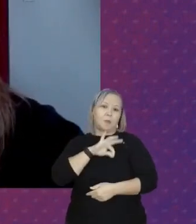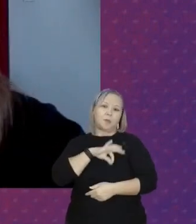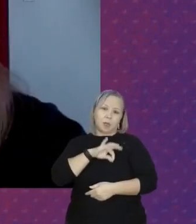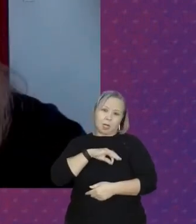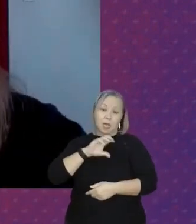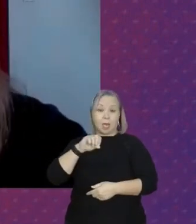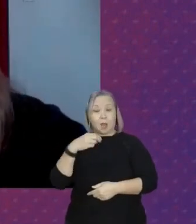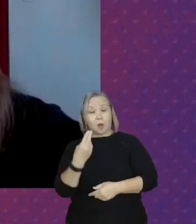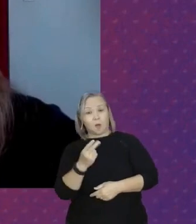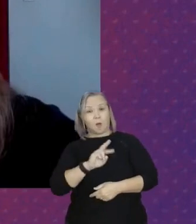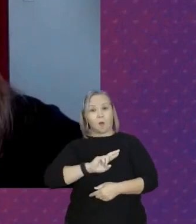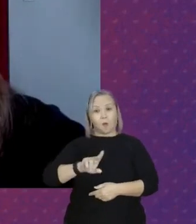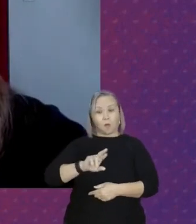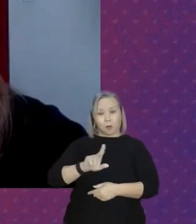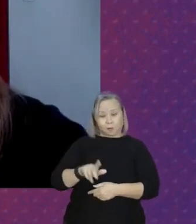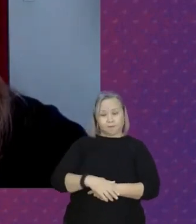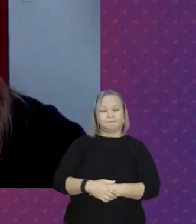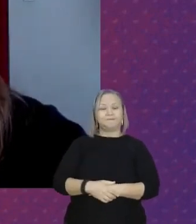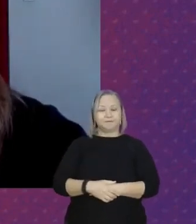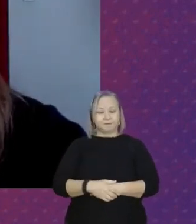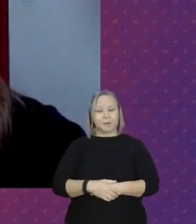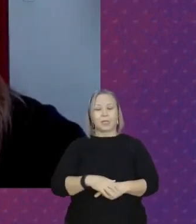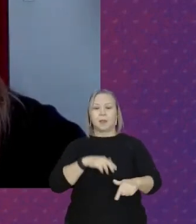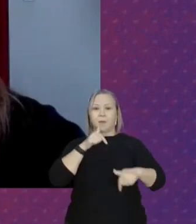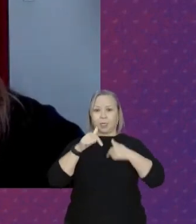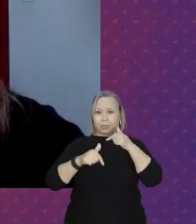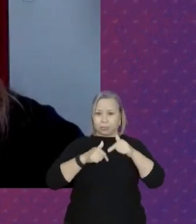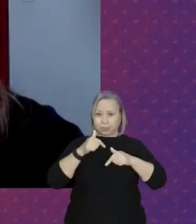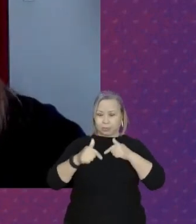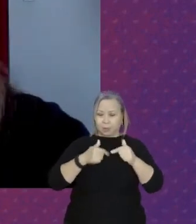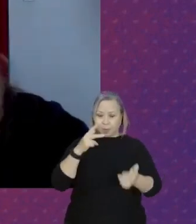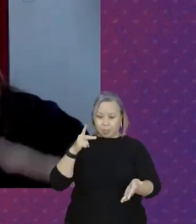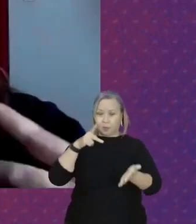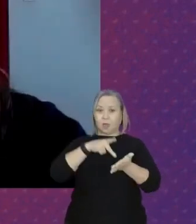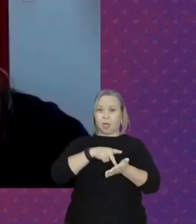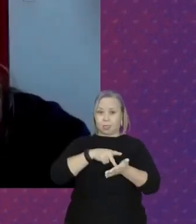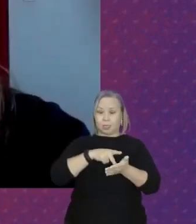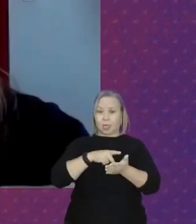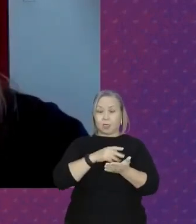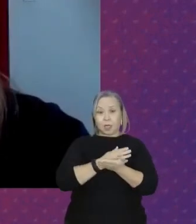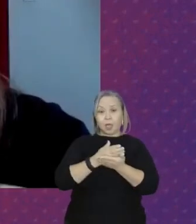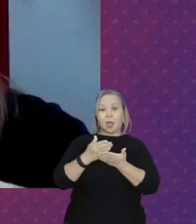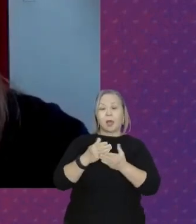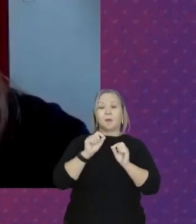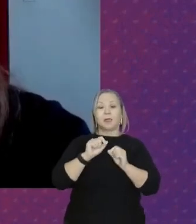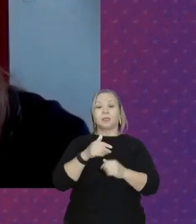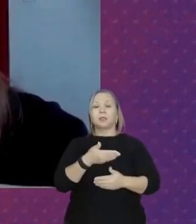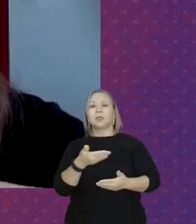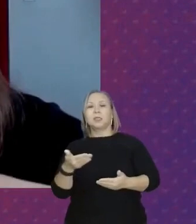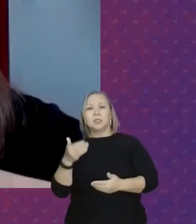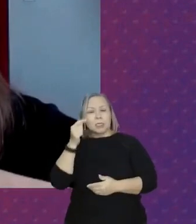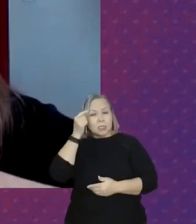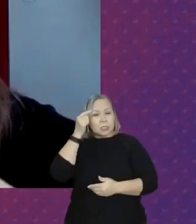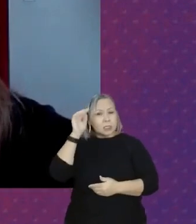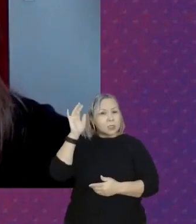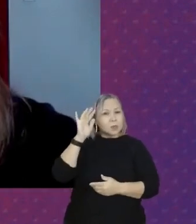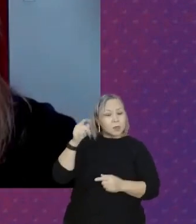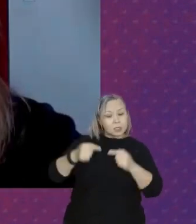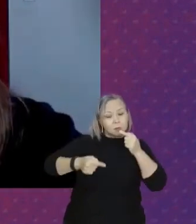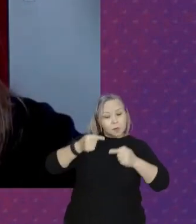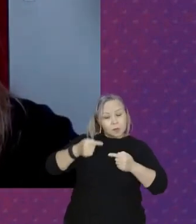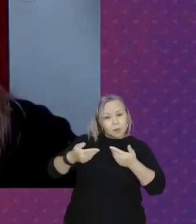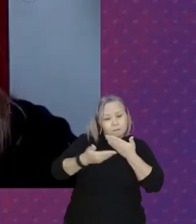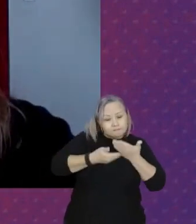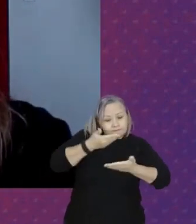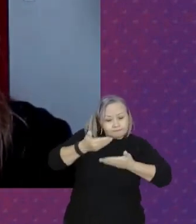e as condições que esse trabalho é realizado. E a partir daí a gente consegue pensar políticas mais integrais